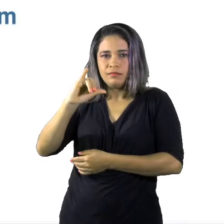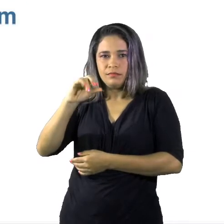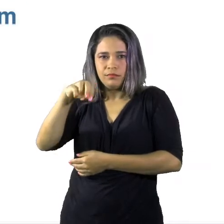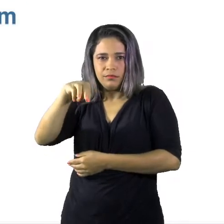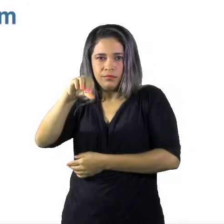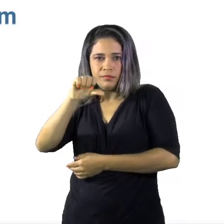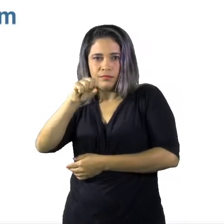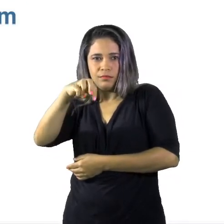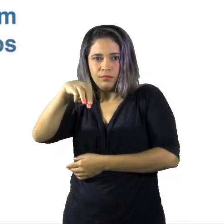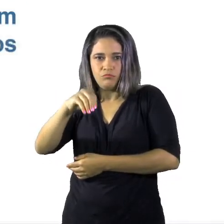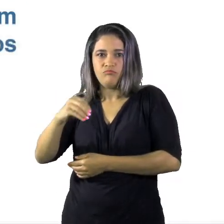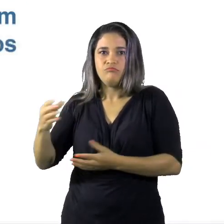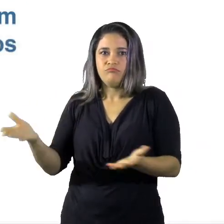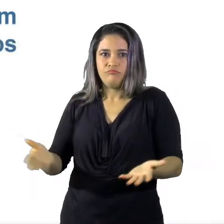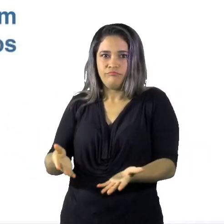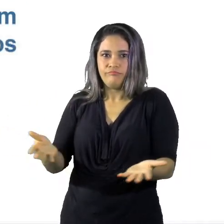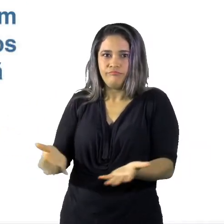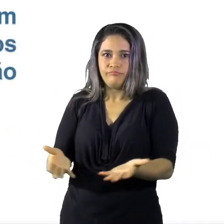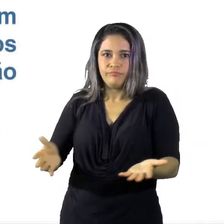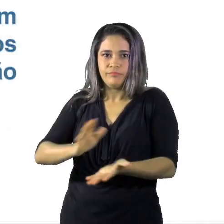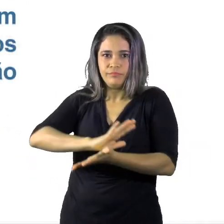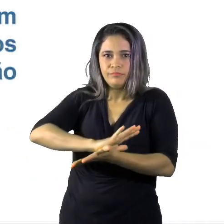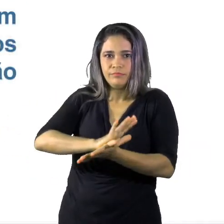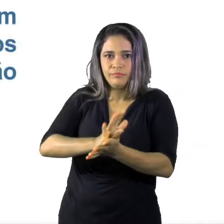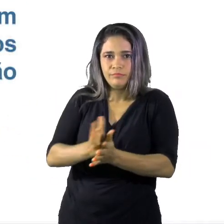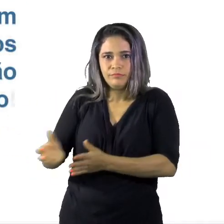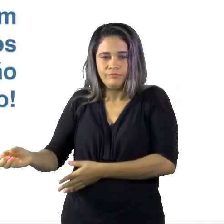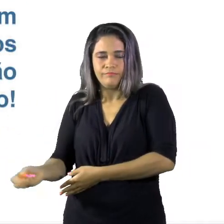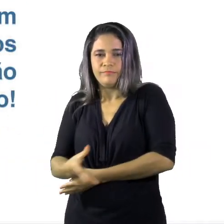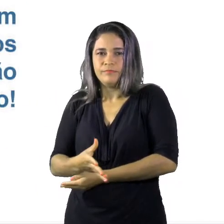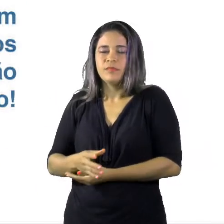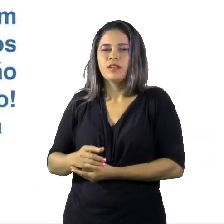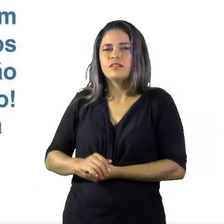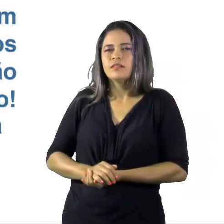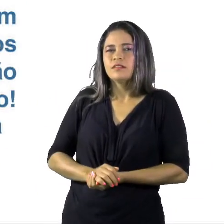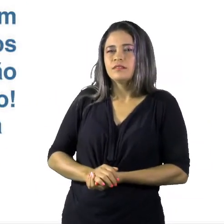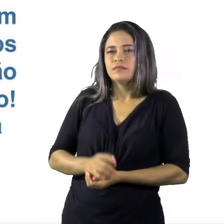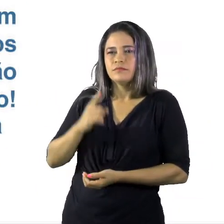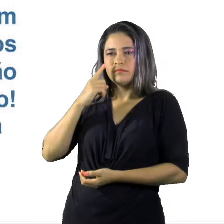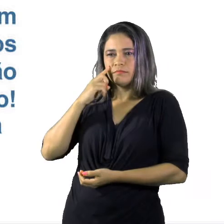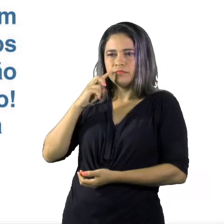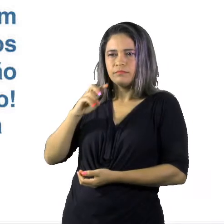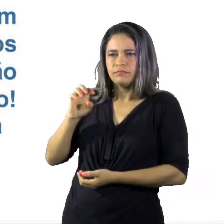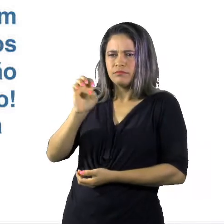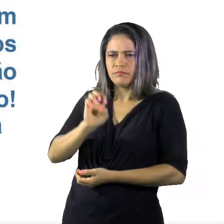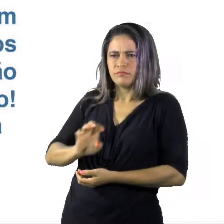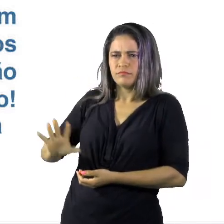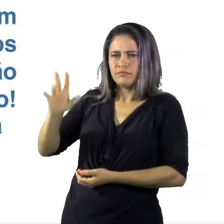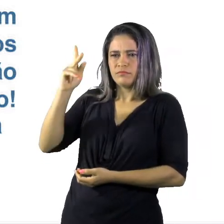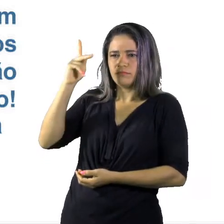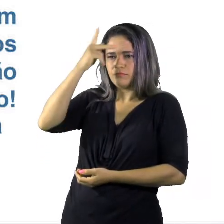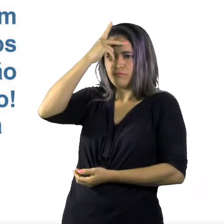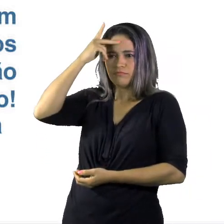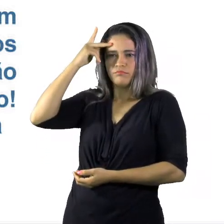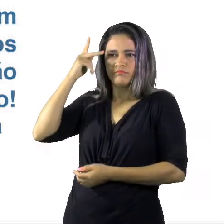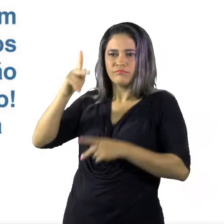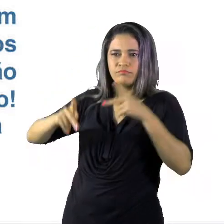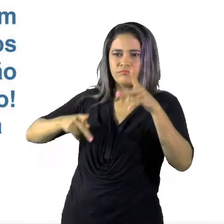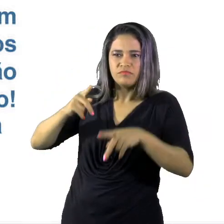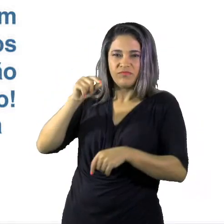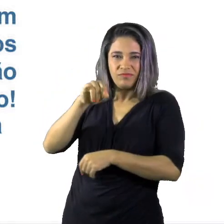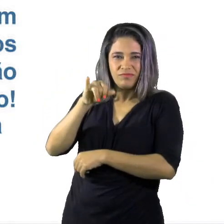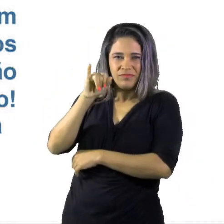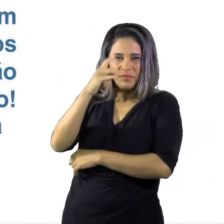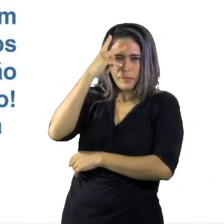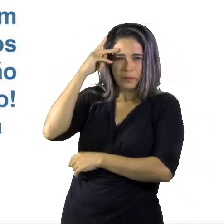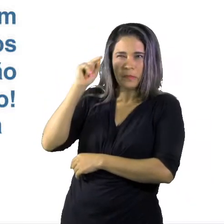ver diretamente com o processo de conquista de povos europeus sobre outros povos. Se você pensa que estamos falando